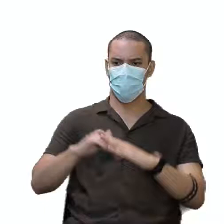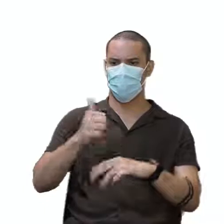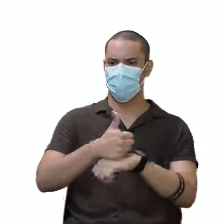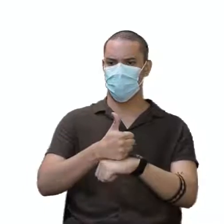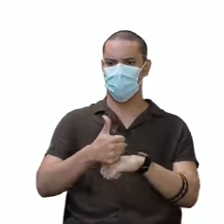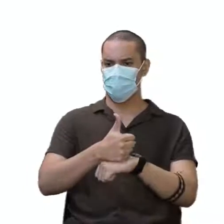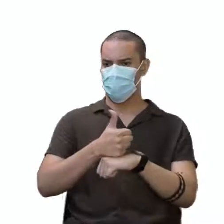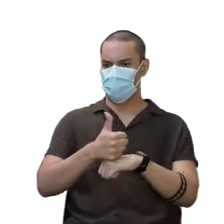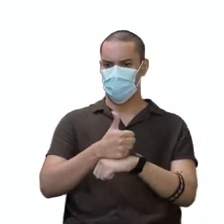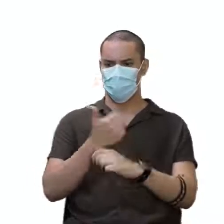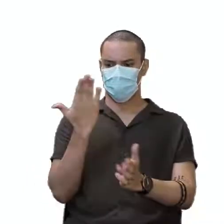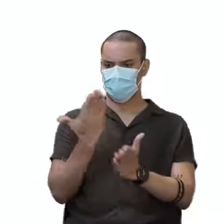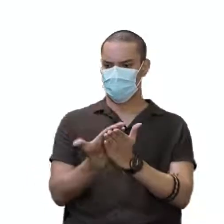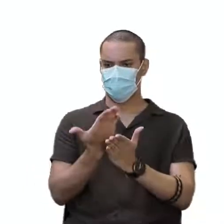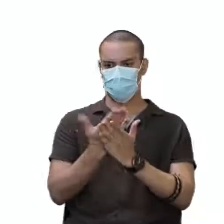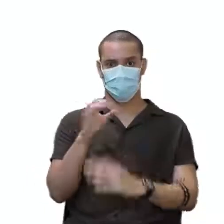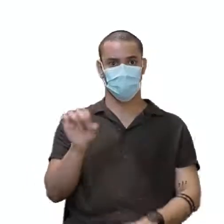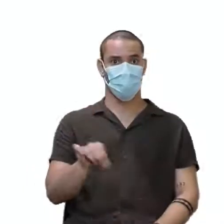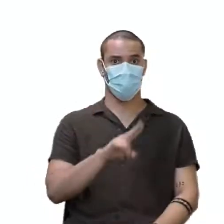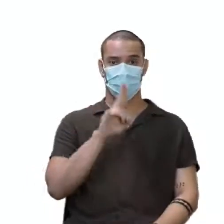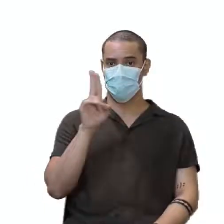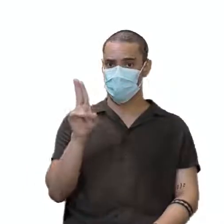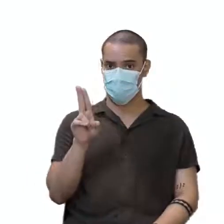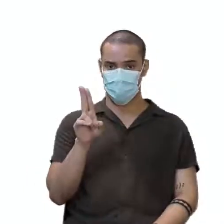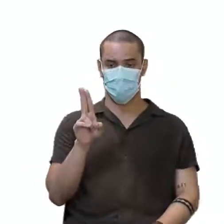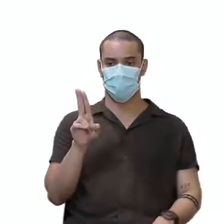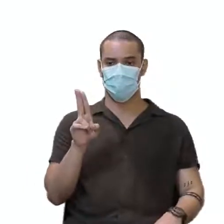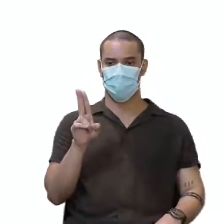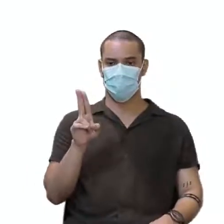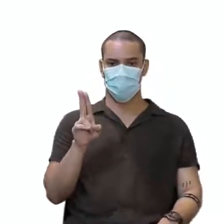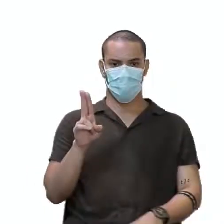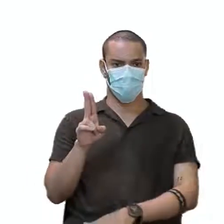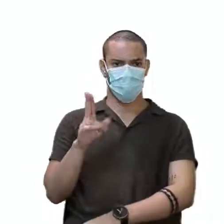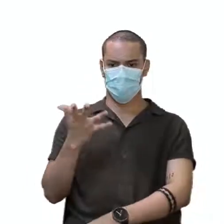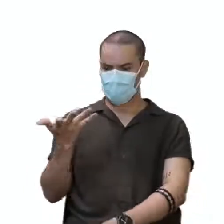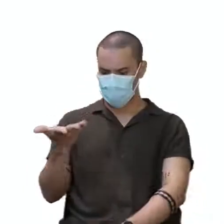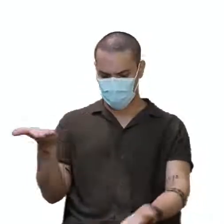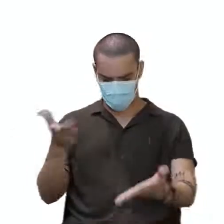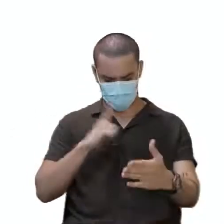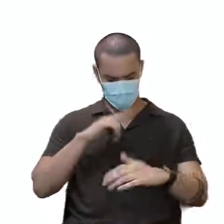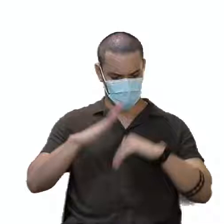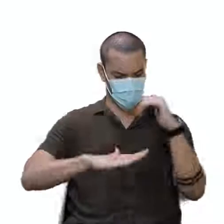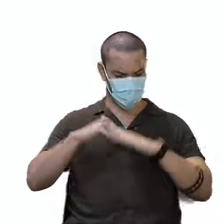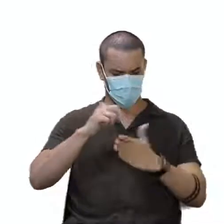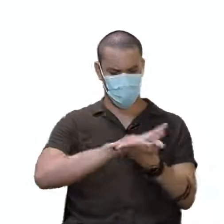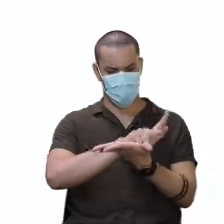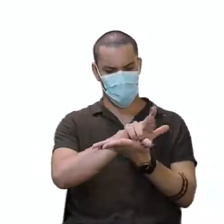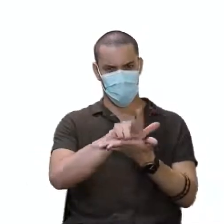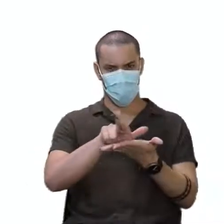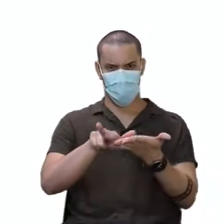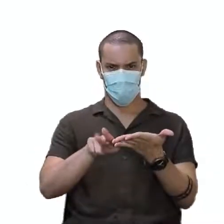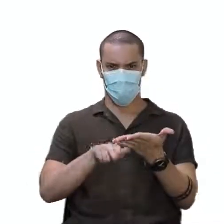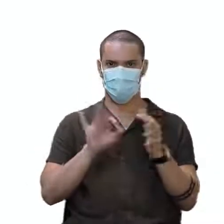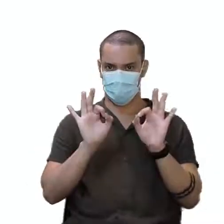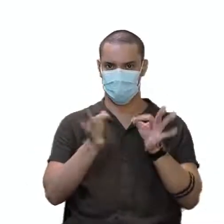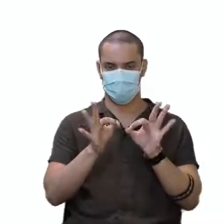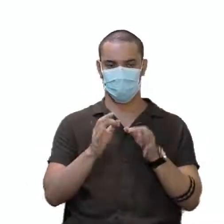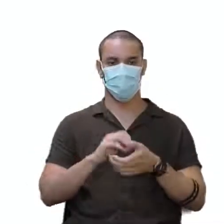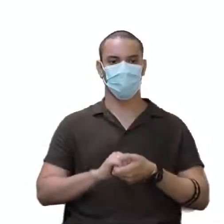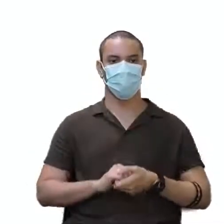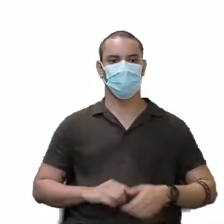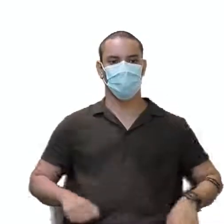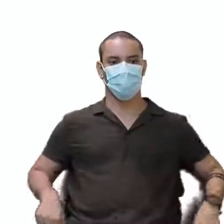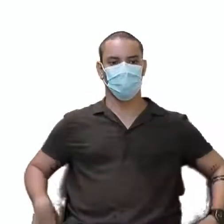profissional que você vai estar estudando, ou uma carreira, hoje em dia, as profissões são muito variadas, né? Muito diversas, tá bom? Olha